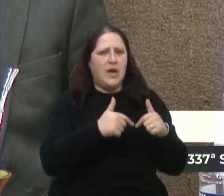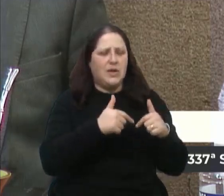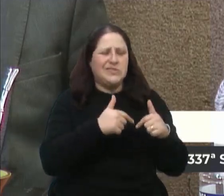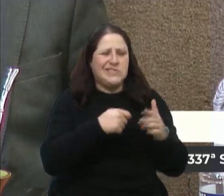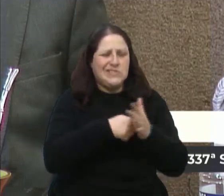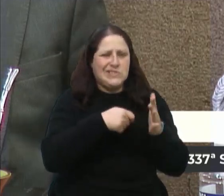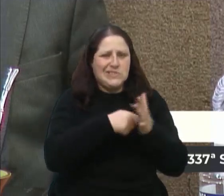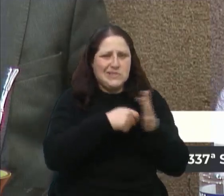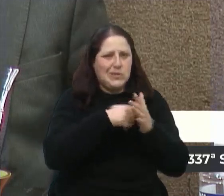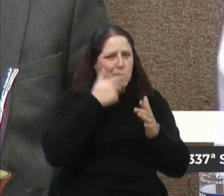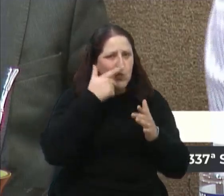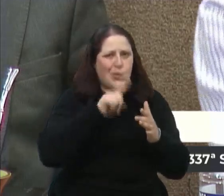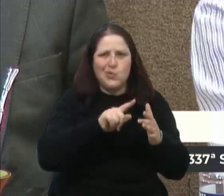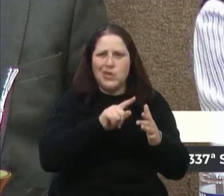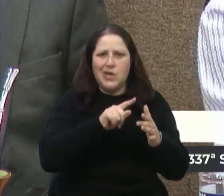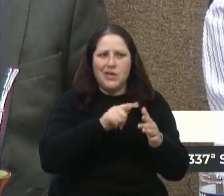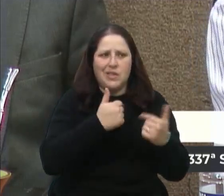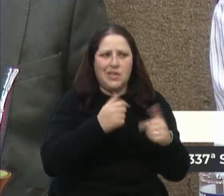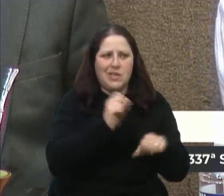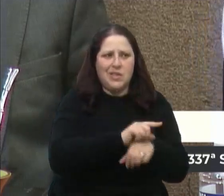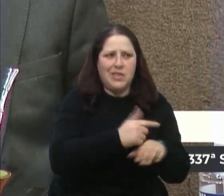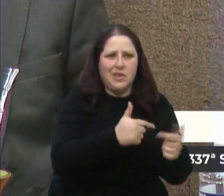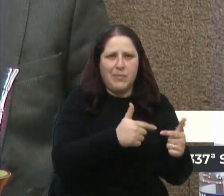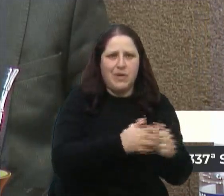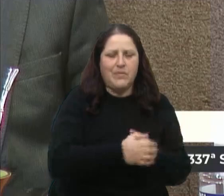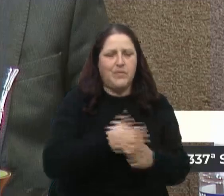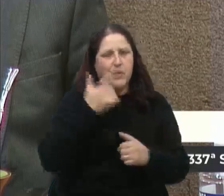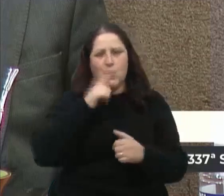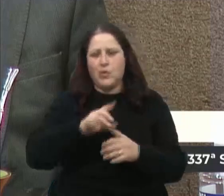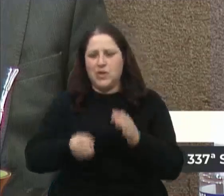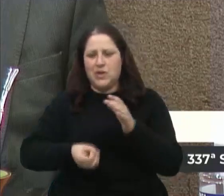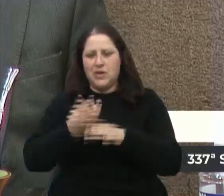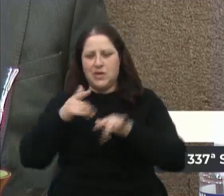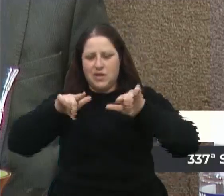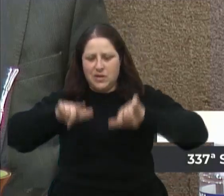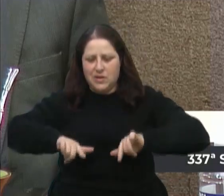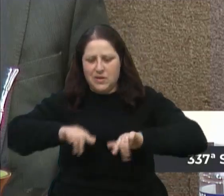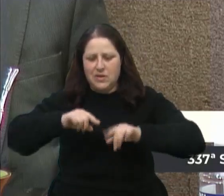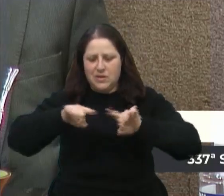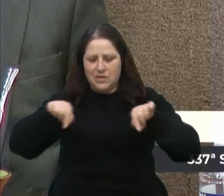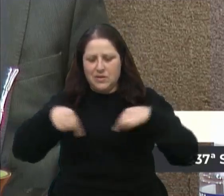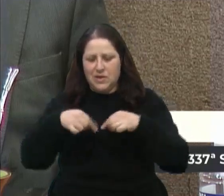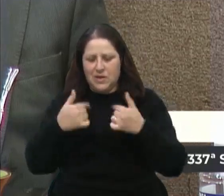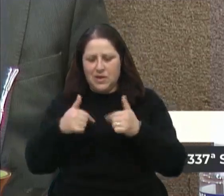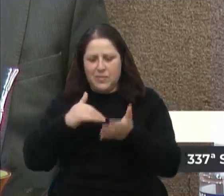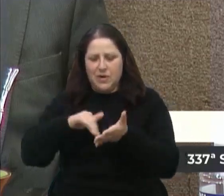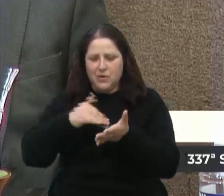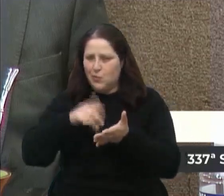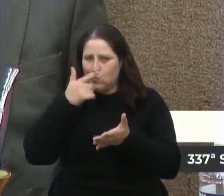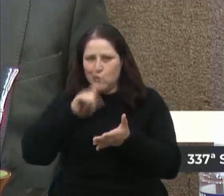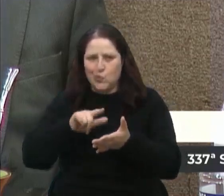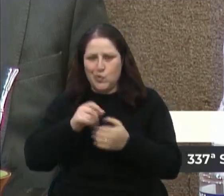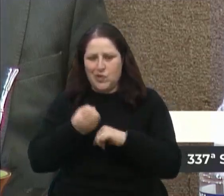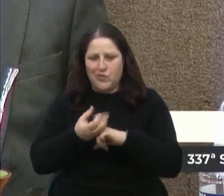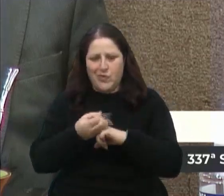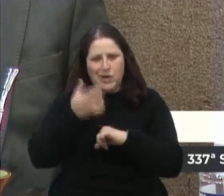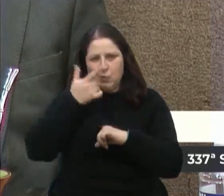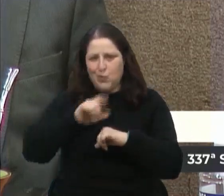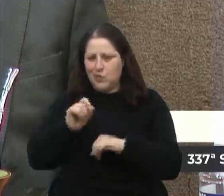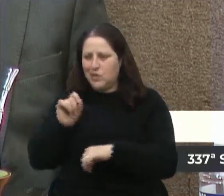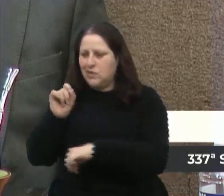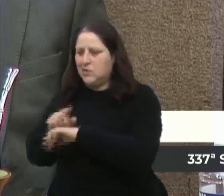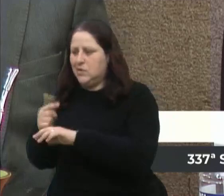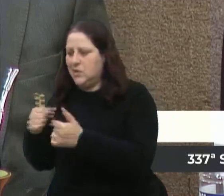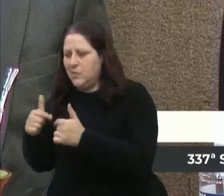nenhum, e ele não tem condições de montar o escritório dele, ele não consegue emprego no escritório